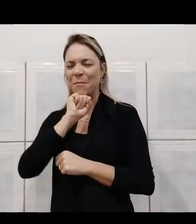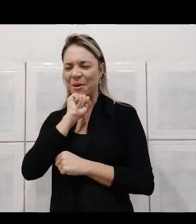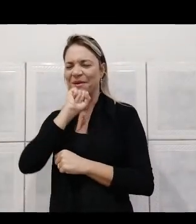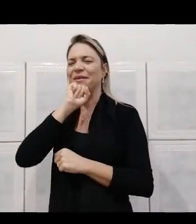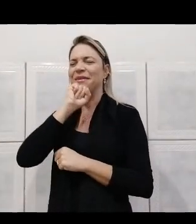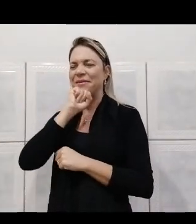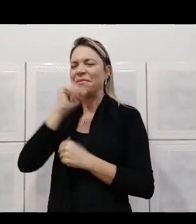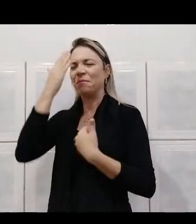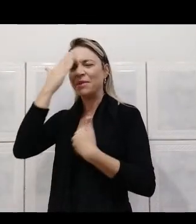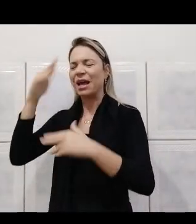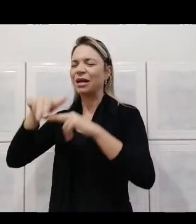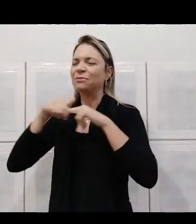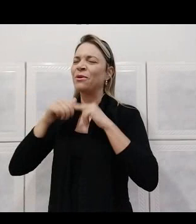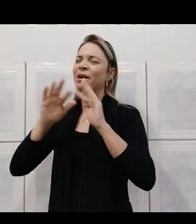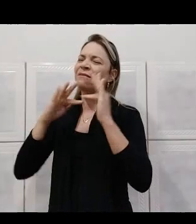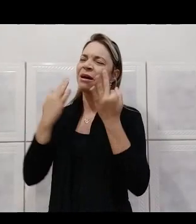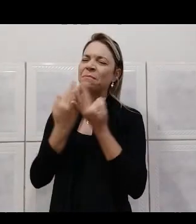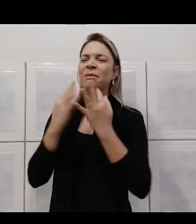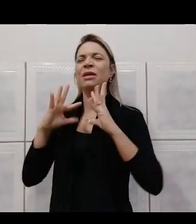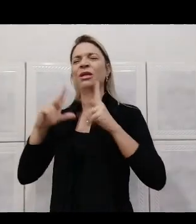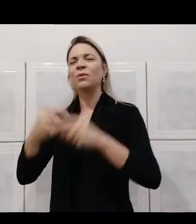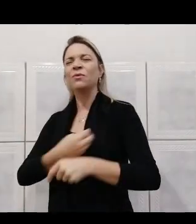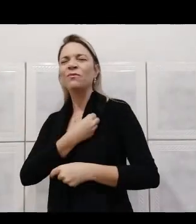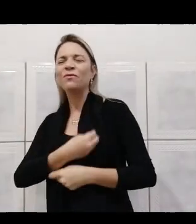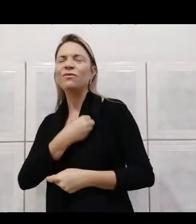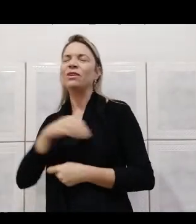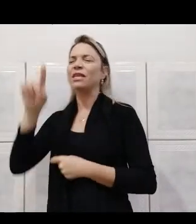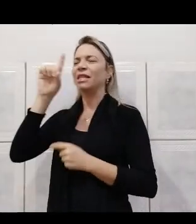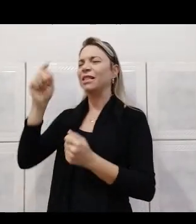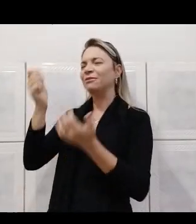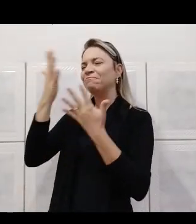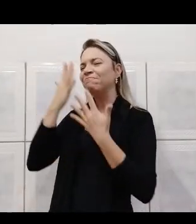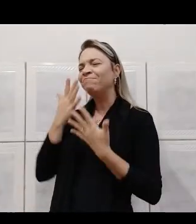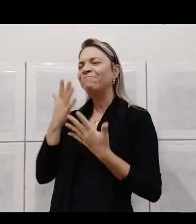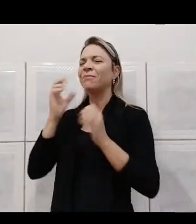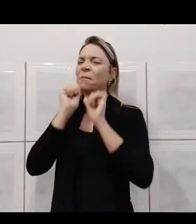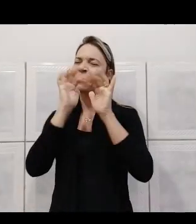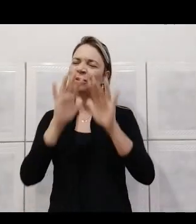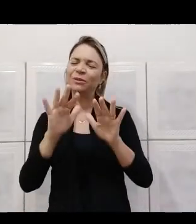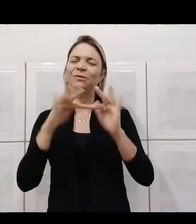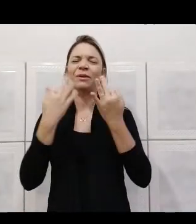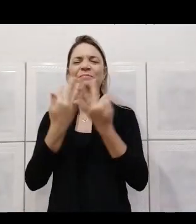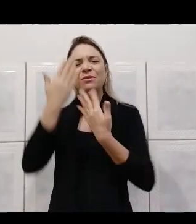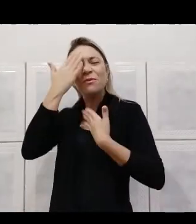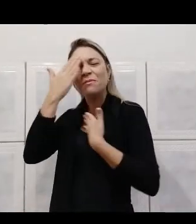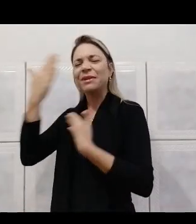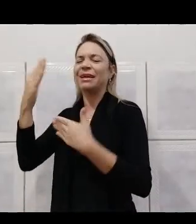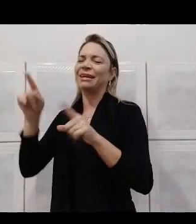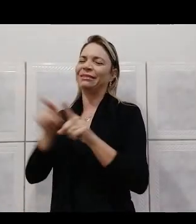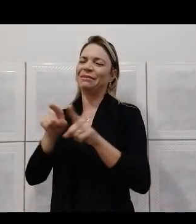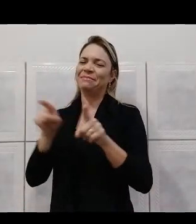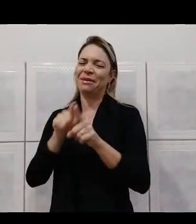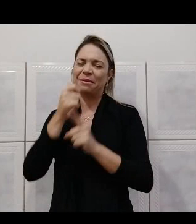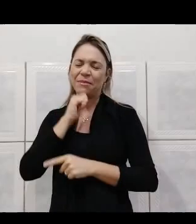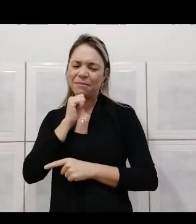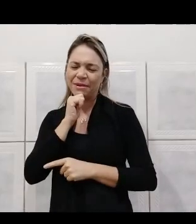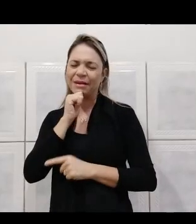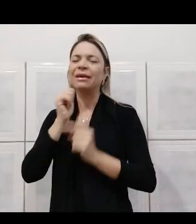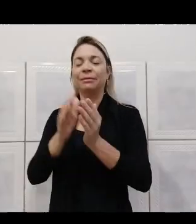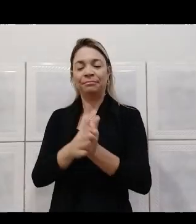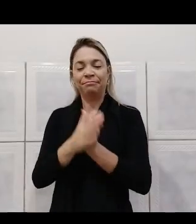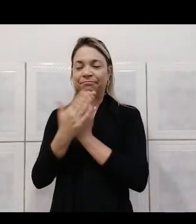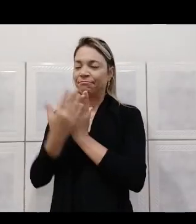nossas vidas. Que neste culto, ó Deus, possamos agradecer ao Senhor por elas, mas que também a Tua palavra possa